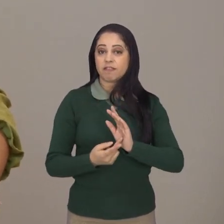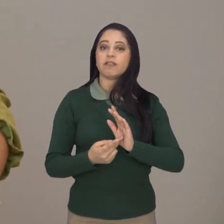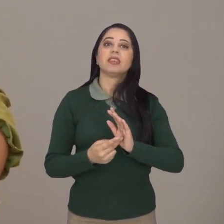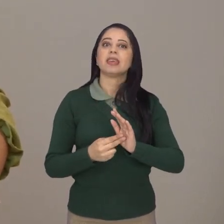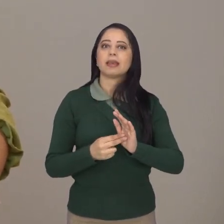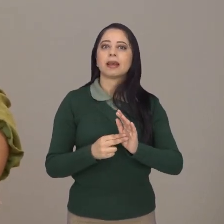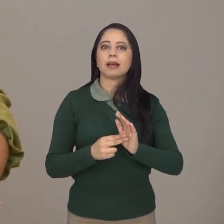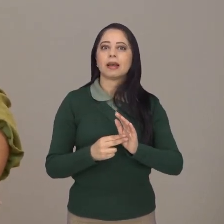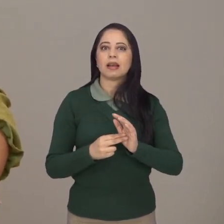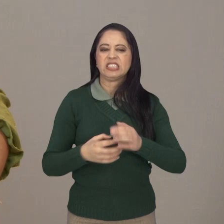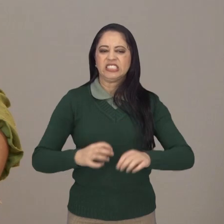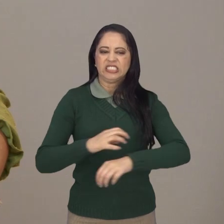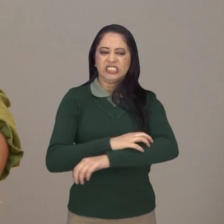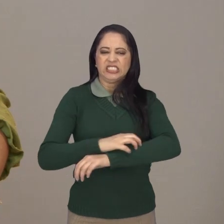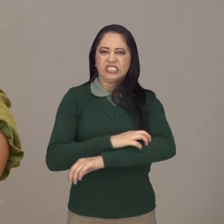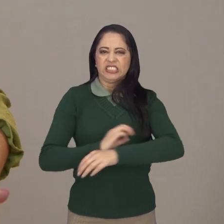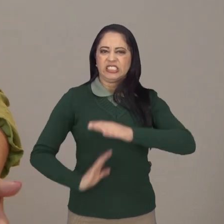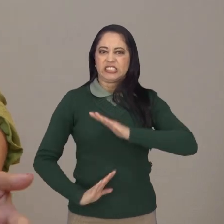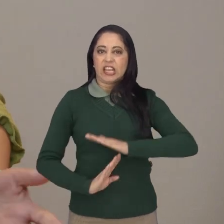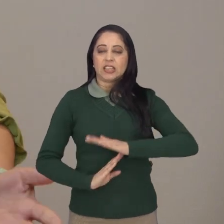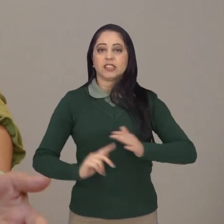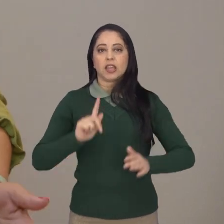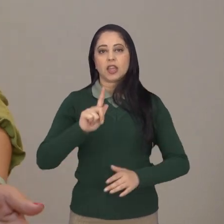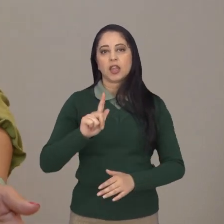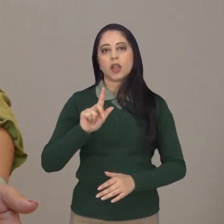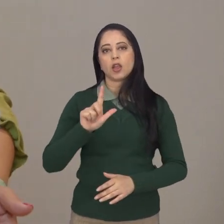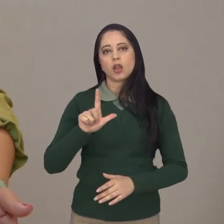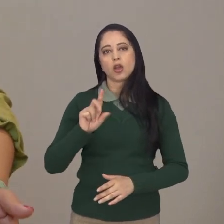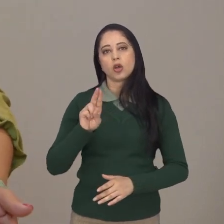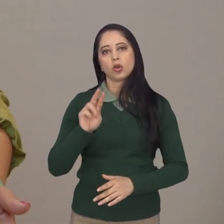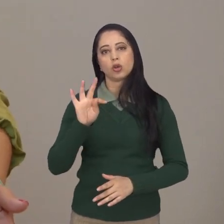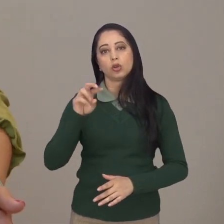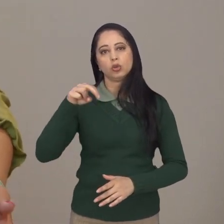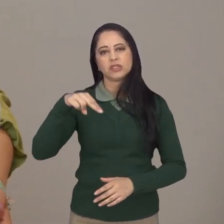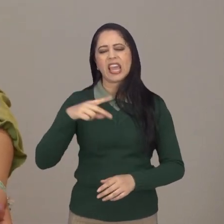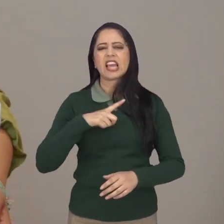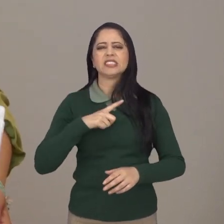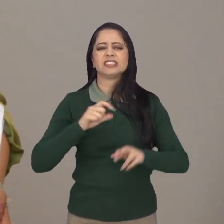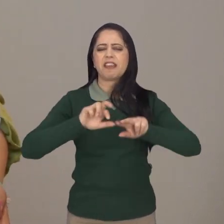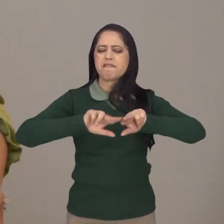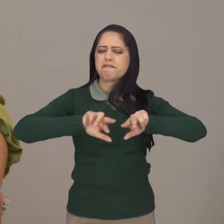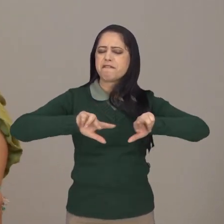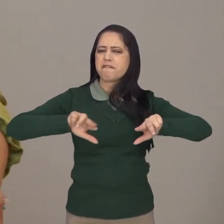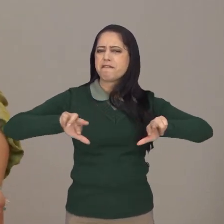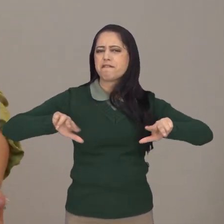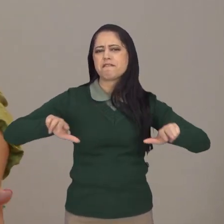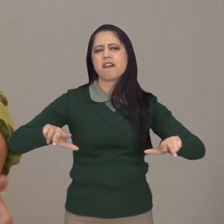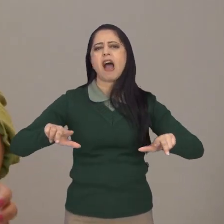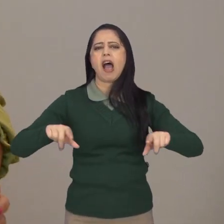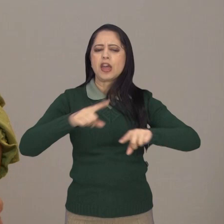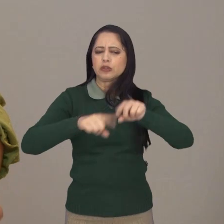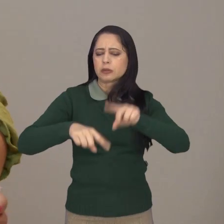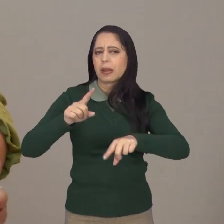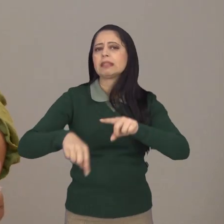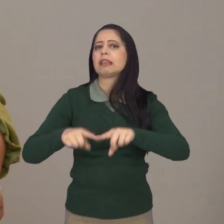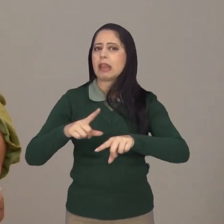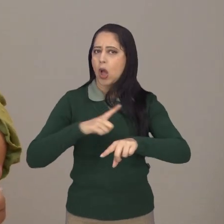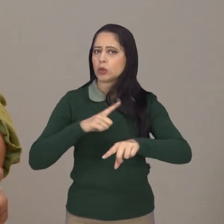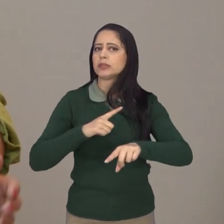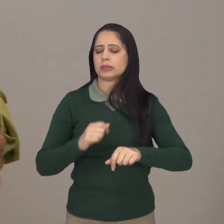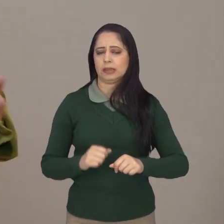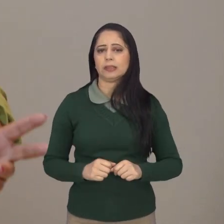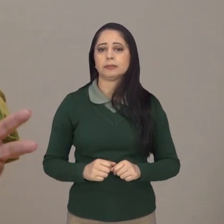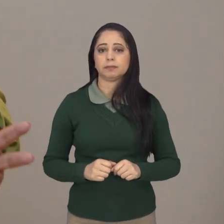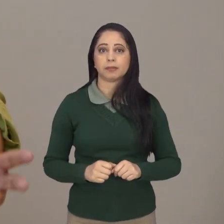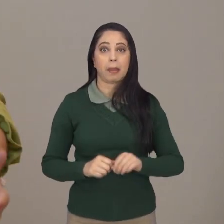glúten, proteína encontrada em cereais como o trigo, a cevada, malte, entre outros. Antes da doutora